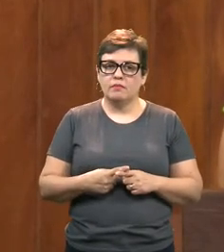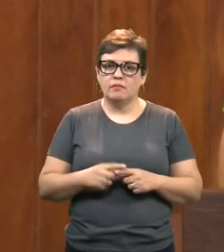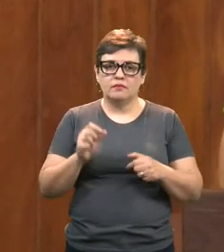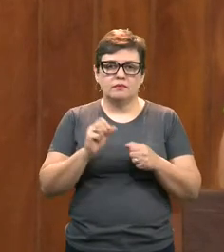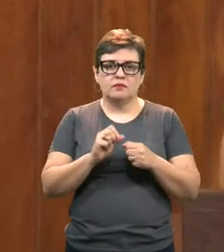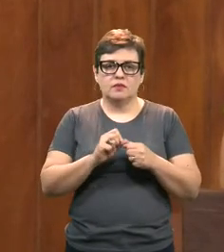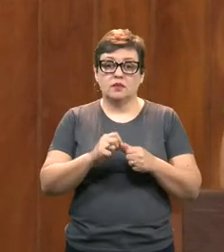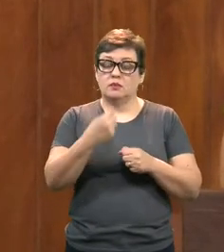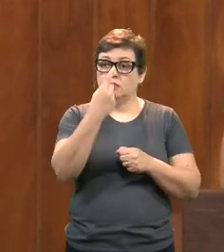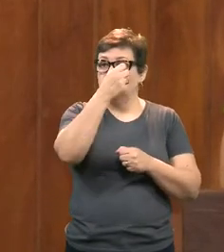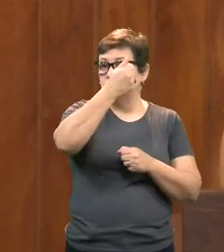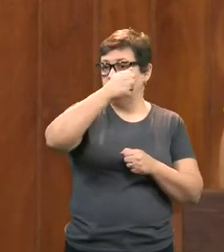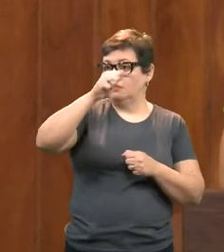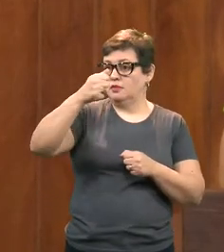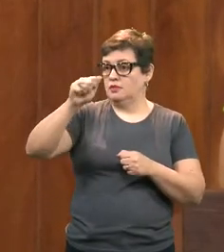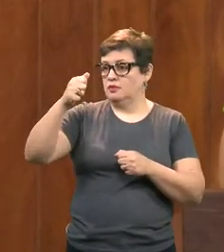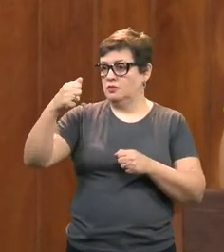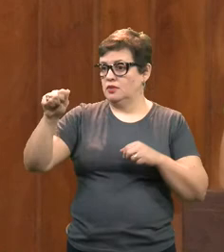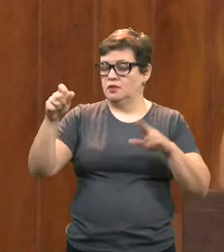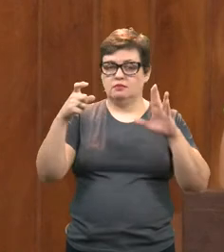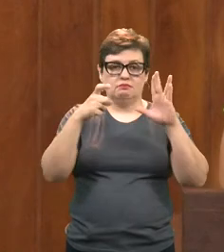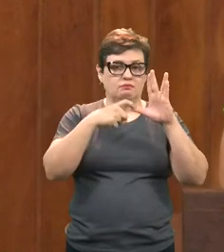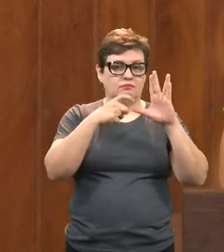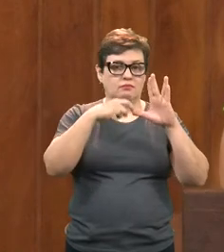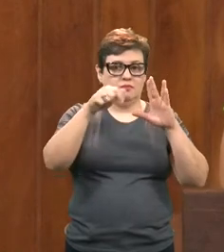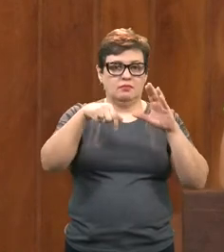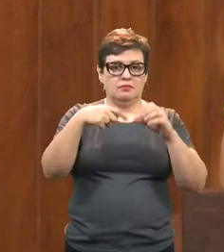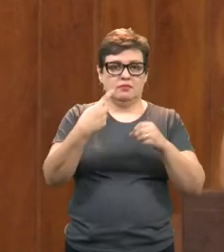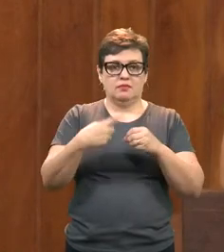formalizarmos uma associação canábica em Marília.